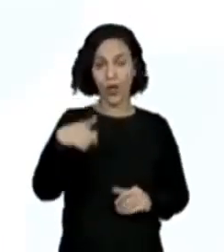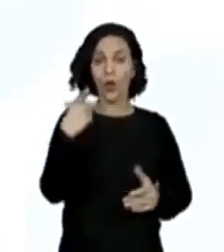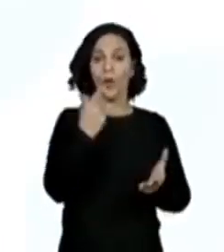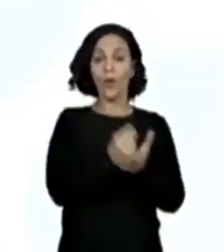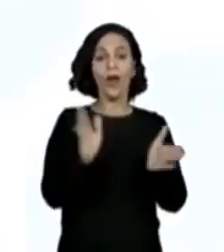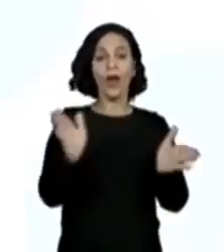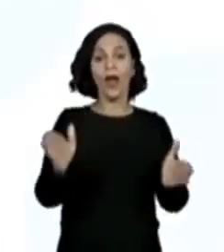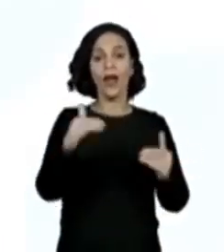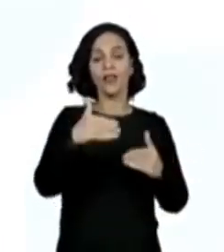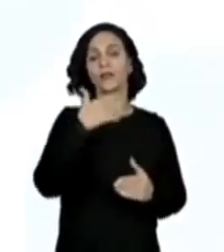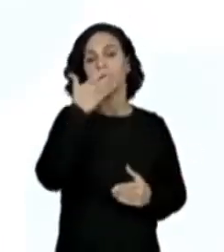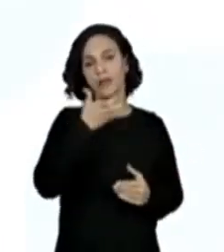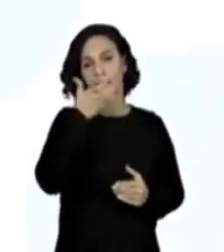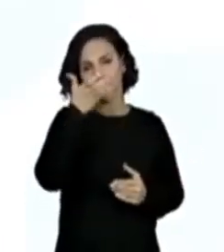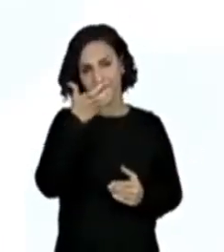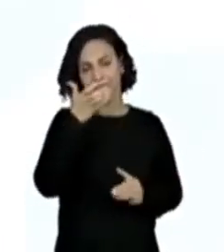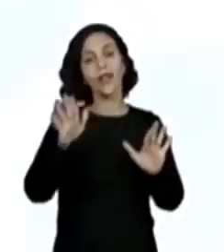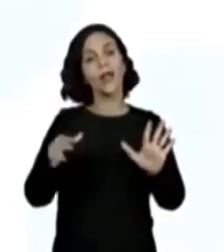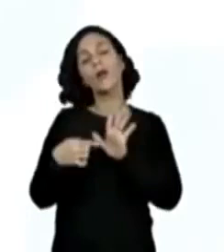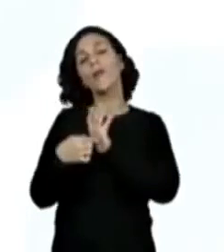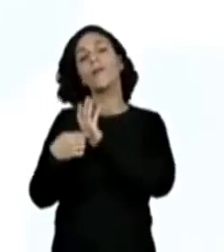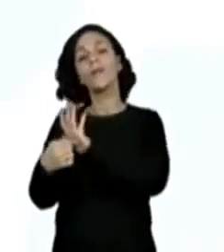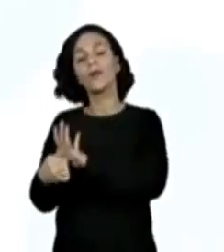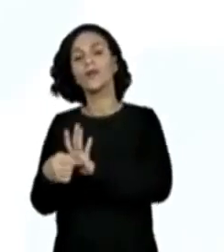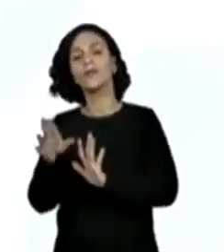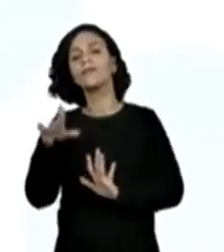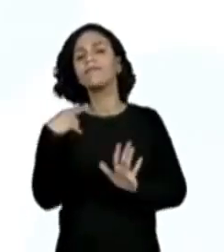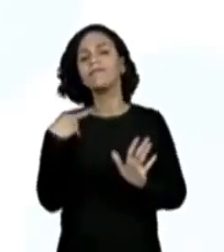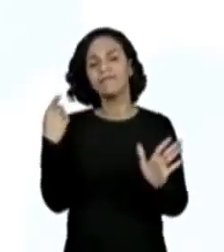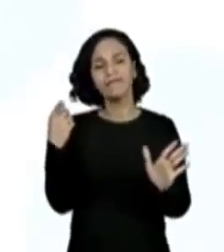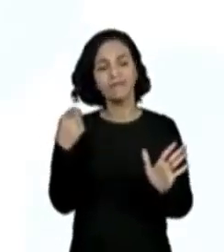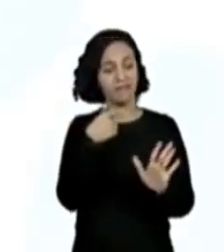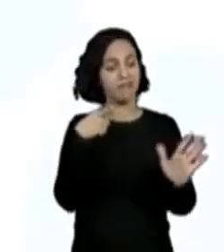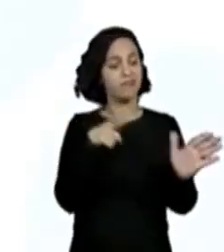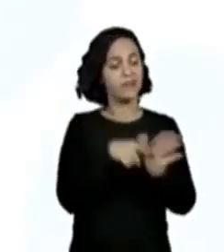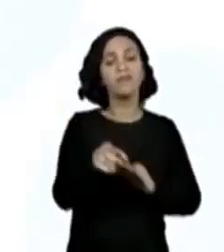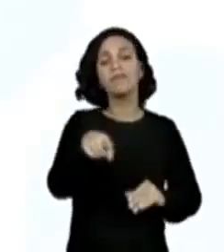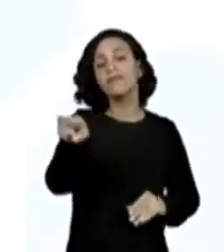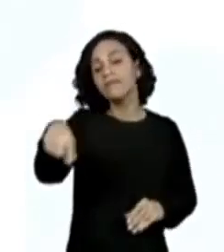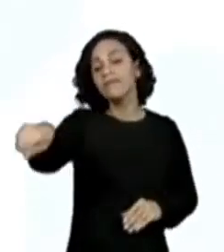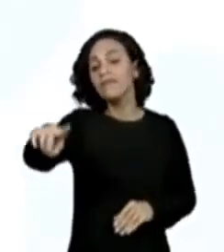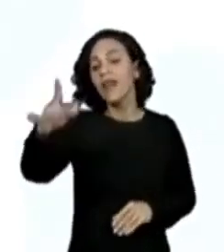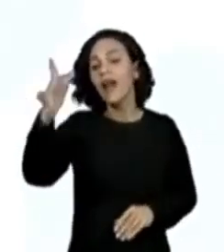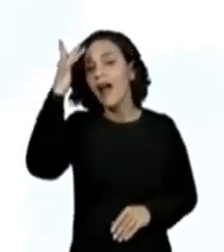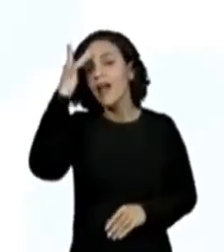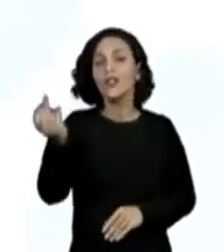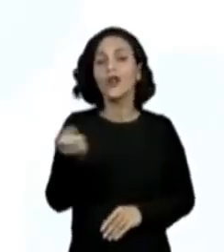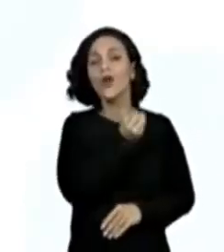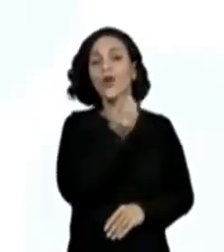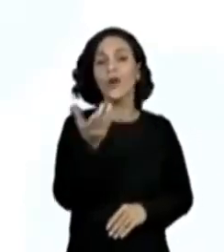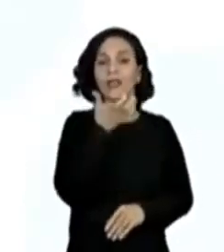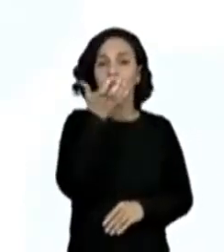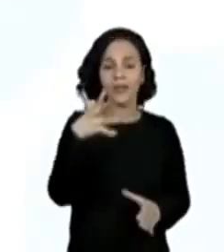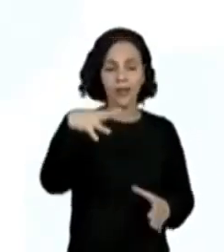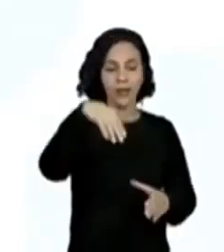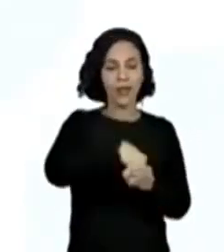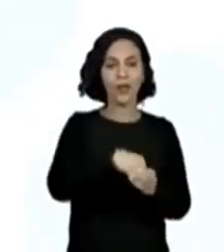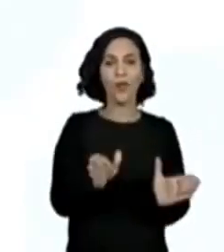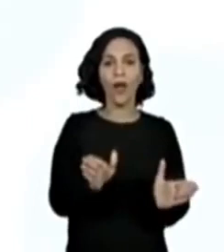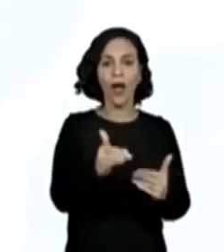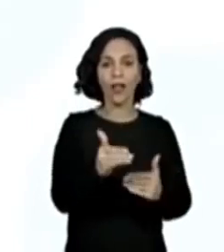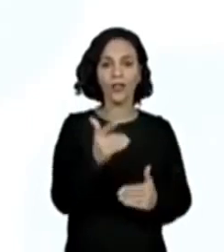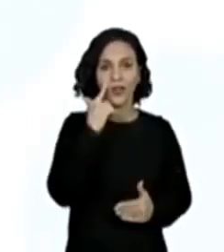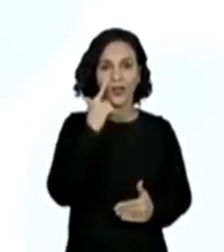às crianças e perguntou: quantas maçãs há nesta caixa? Eu vou mostrar a caixa agora para vocês,